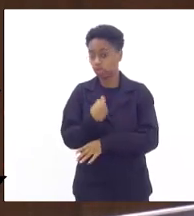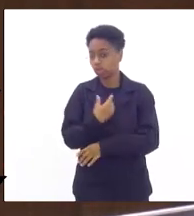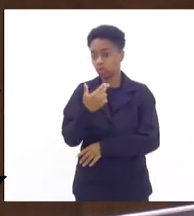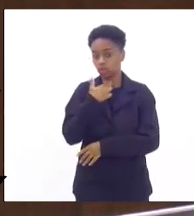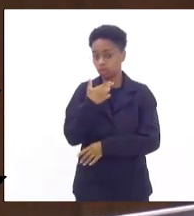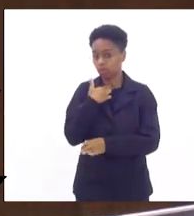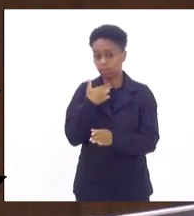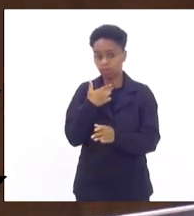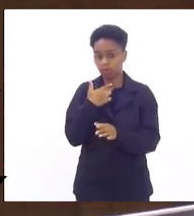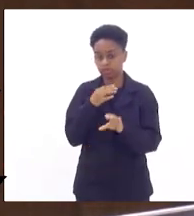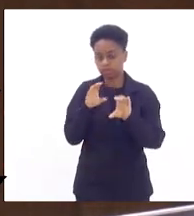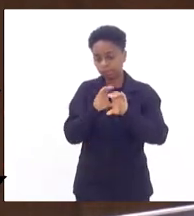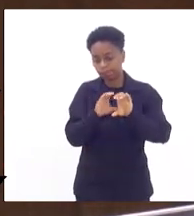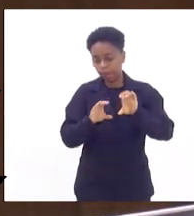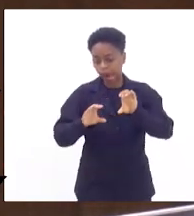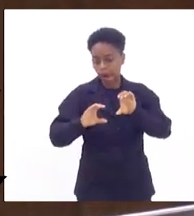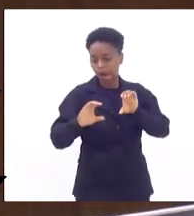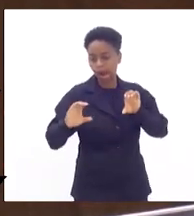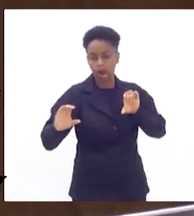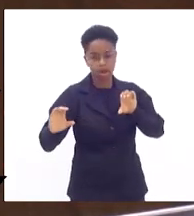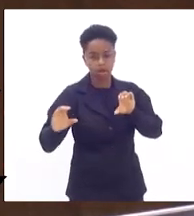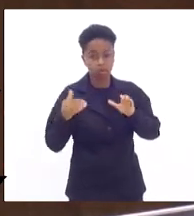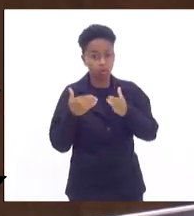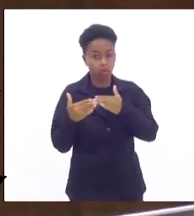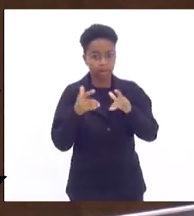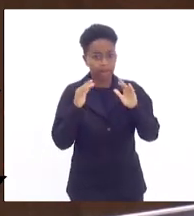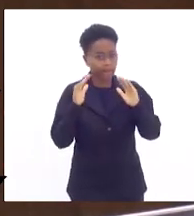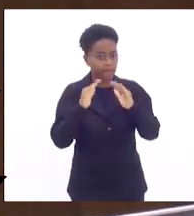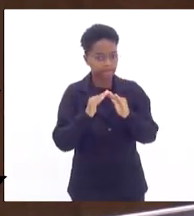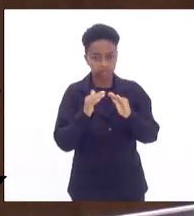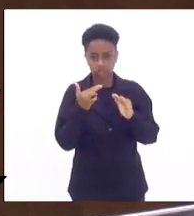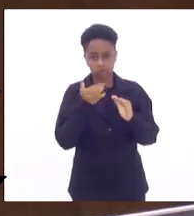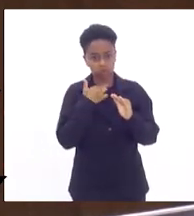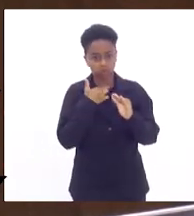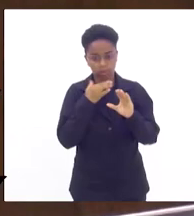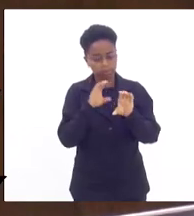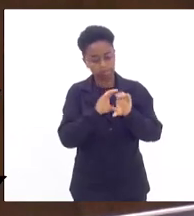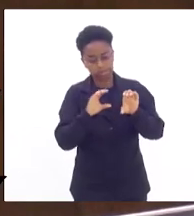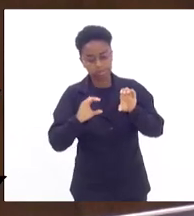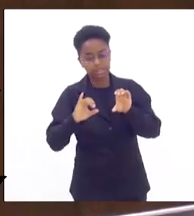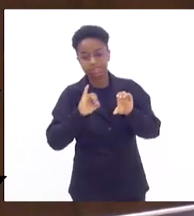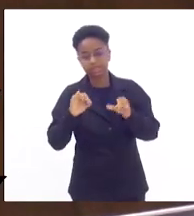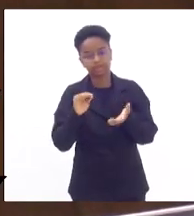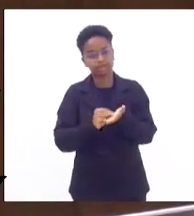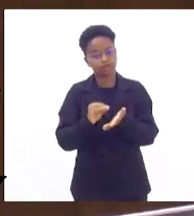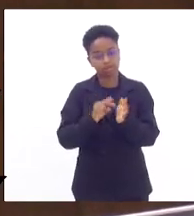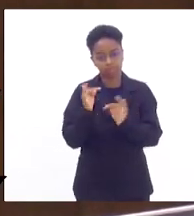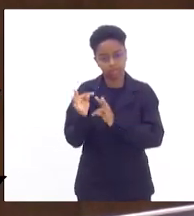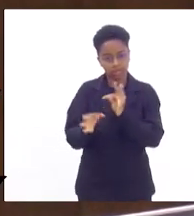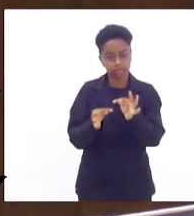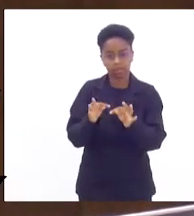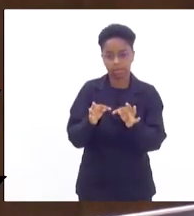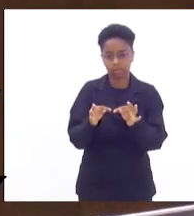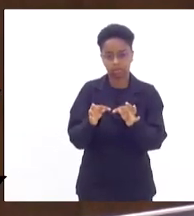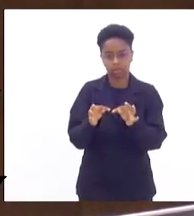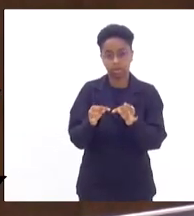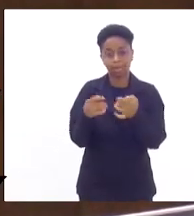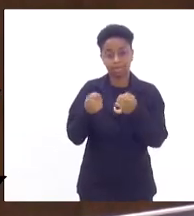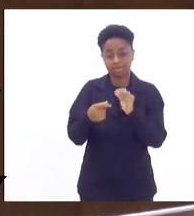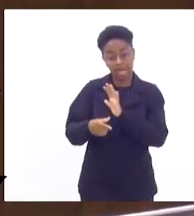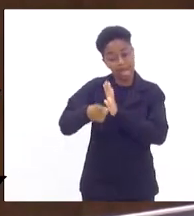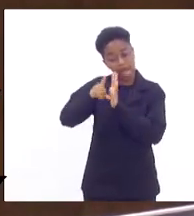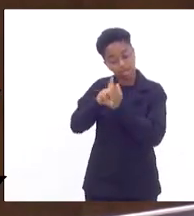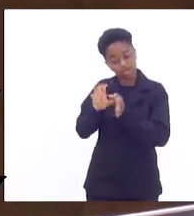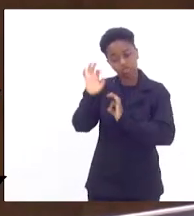fazer qualquer conexão de qualquer imóvel a uma rede que não tenha tratamento de esgoto se não houver um tratamento